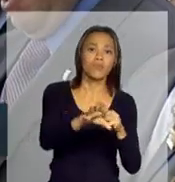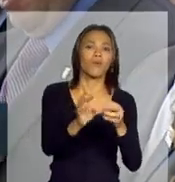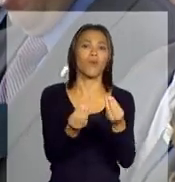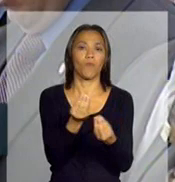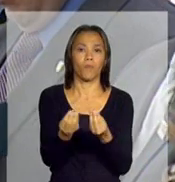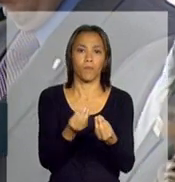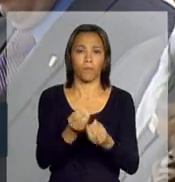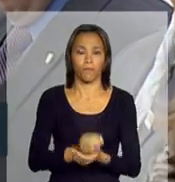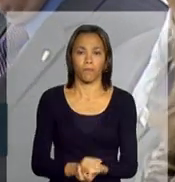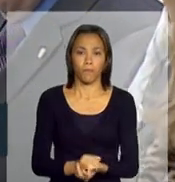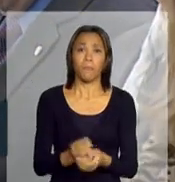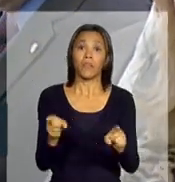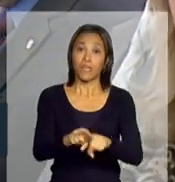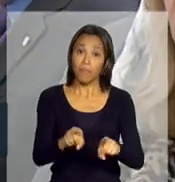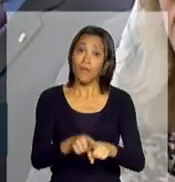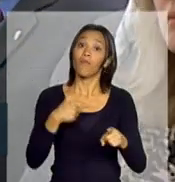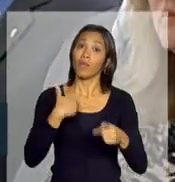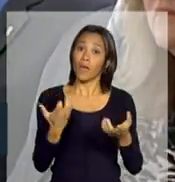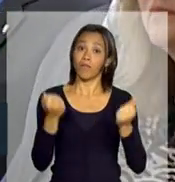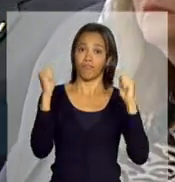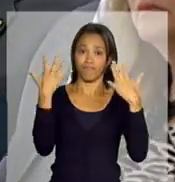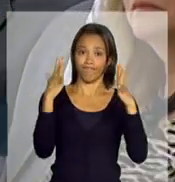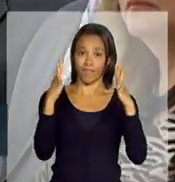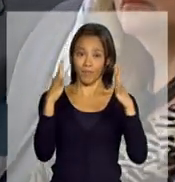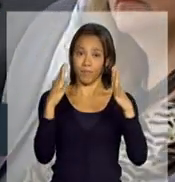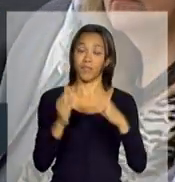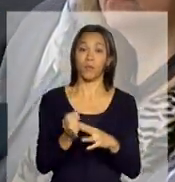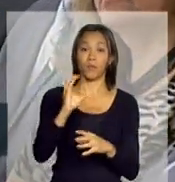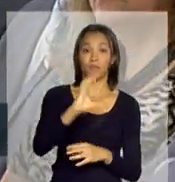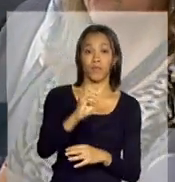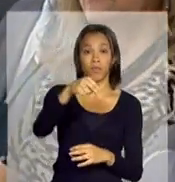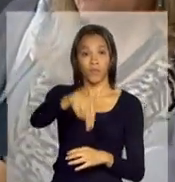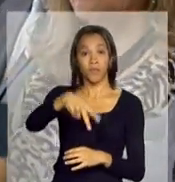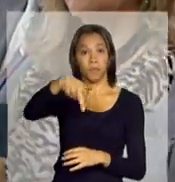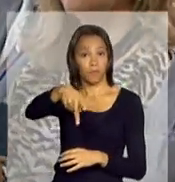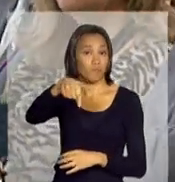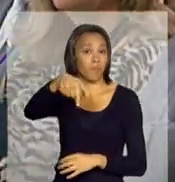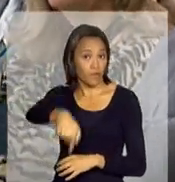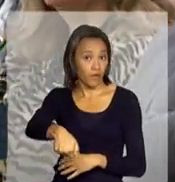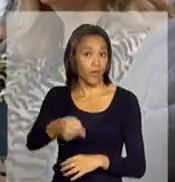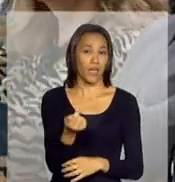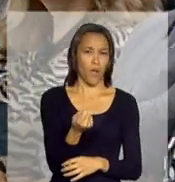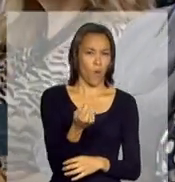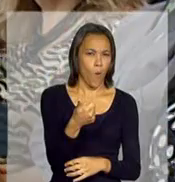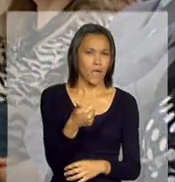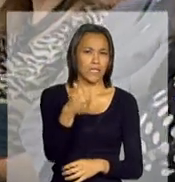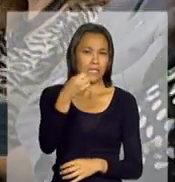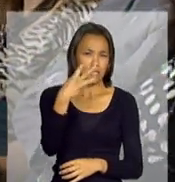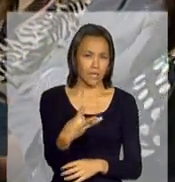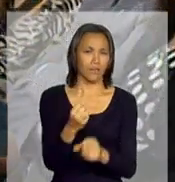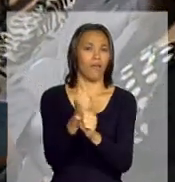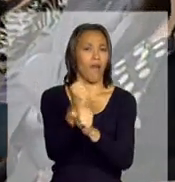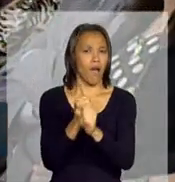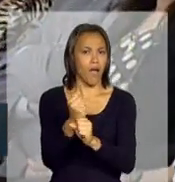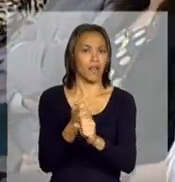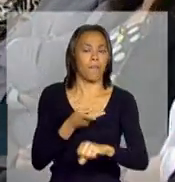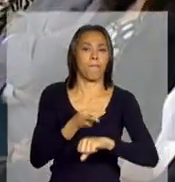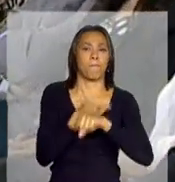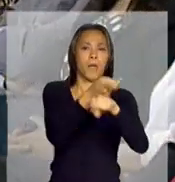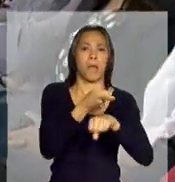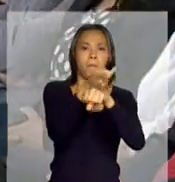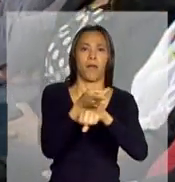renováveis parabenizar por isso o CNPQ que há quase três décadas promove essa